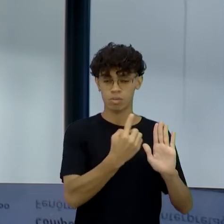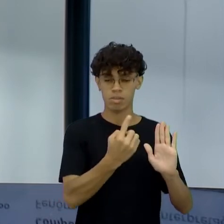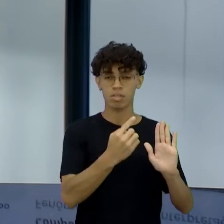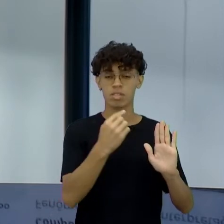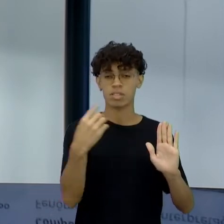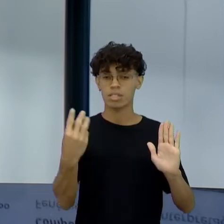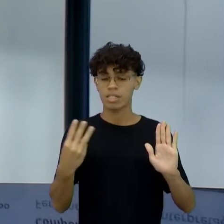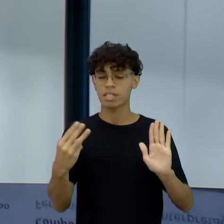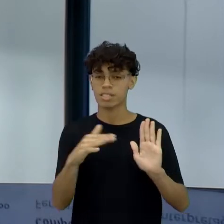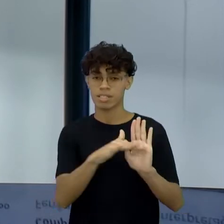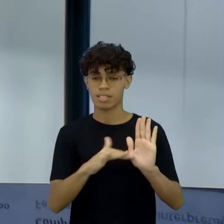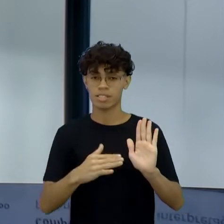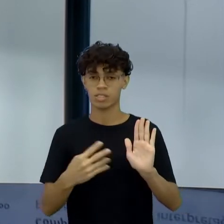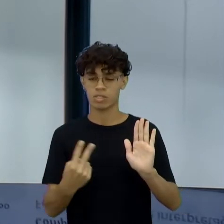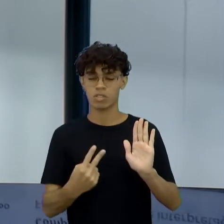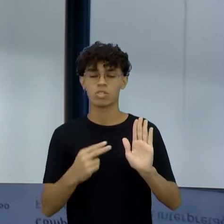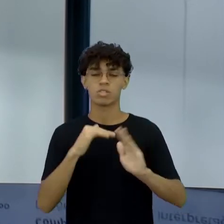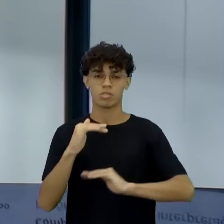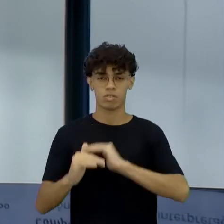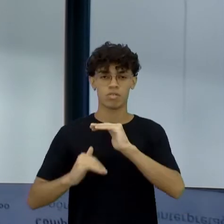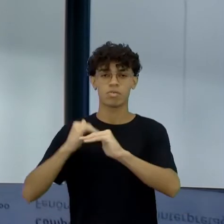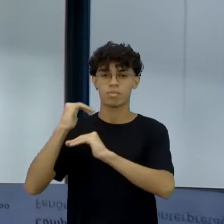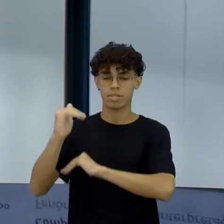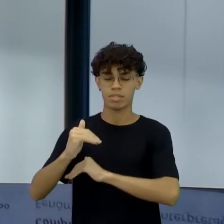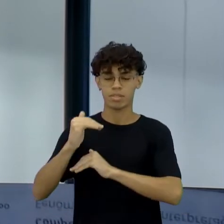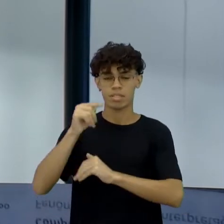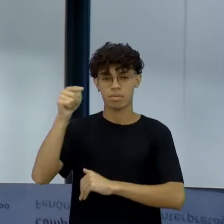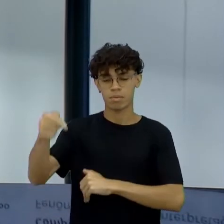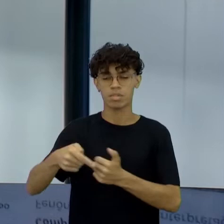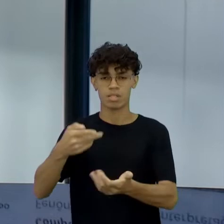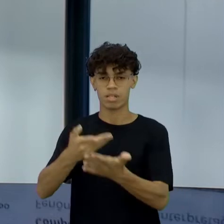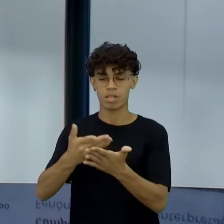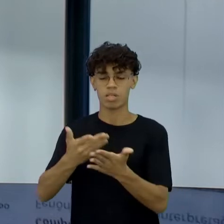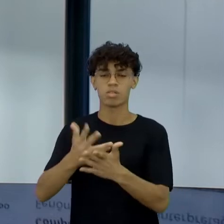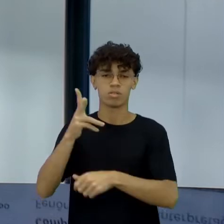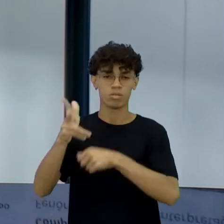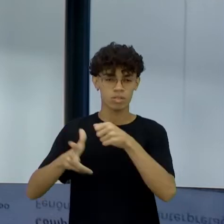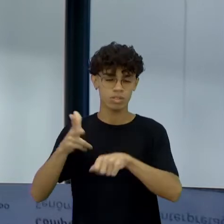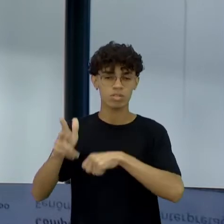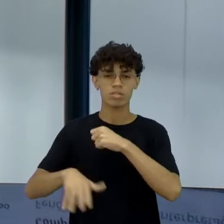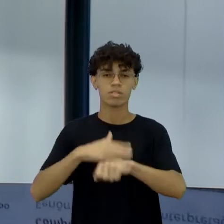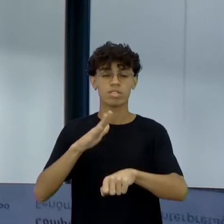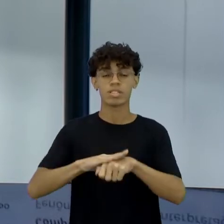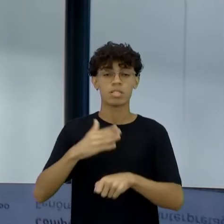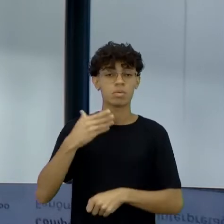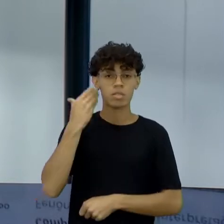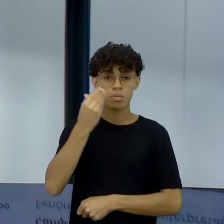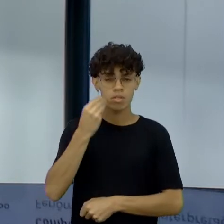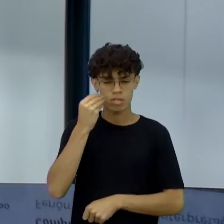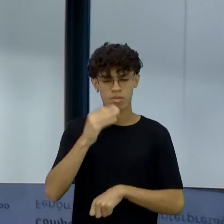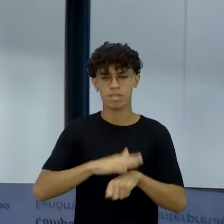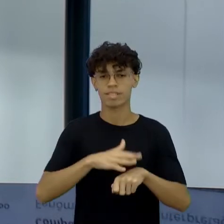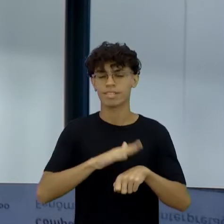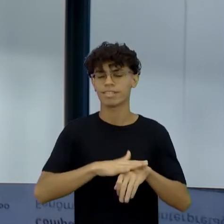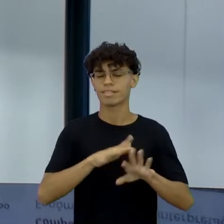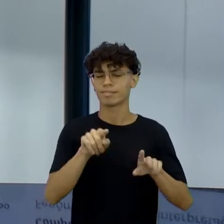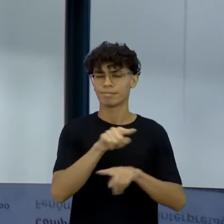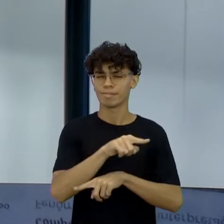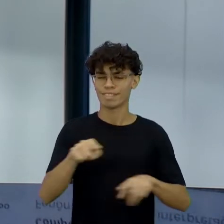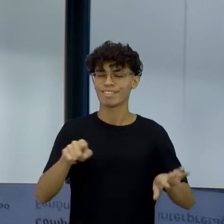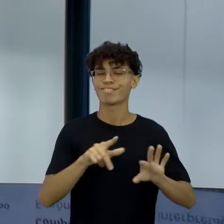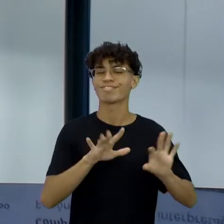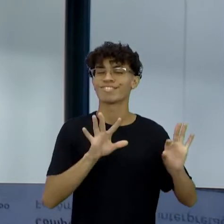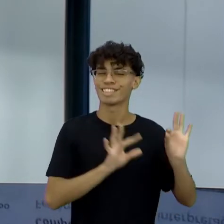que na próxima aula que a gente se encontrar aqui, né, no próximo vídeo que a gente for falar, faremos um experimento. Então prepare, vocês vão precisar